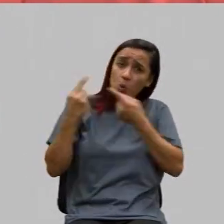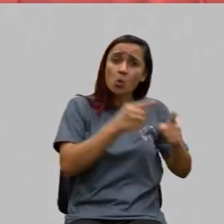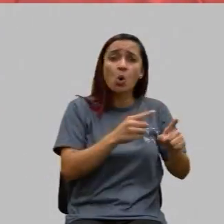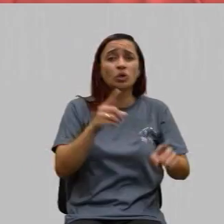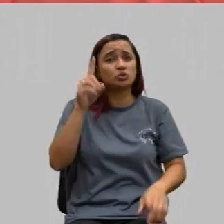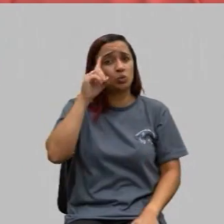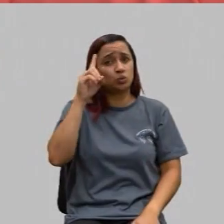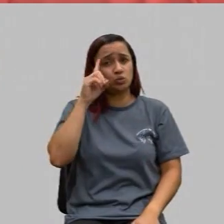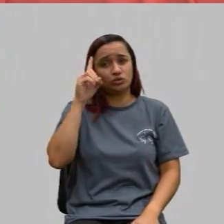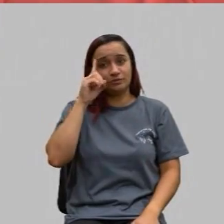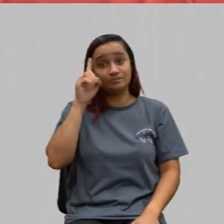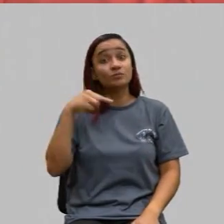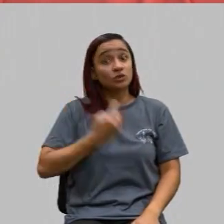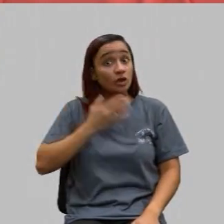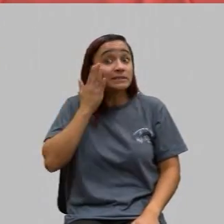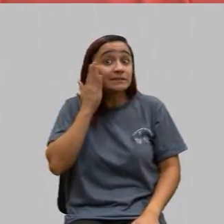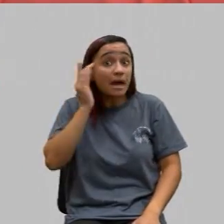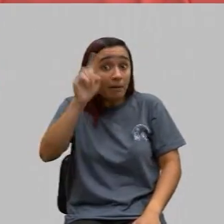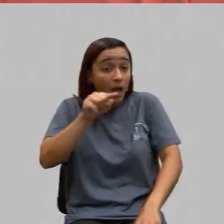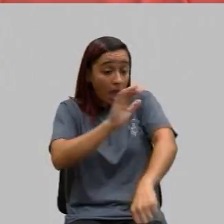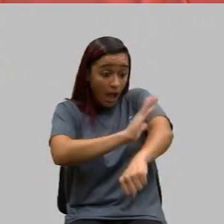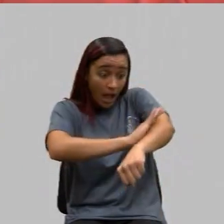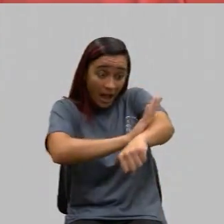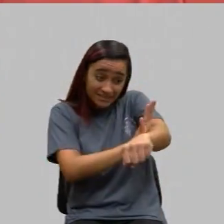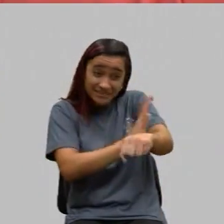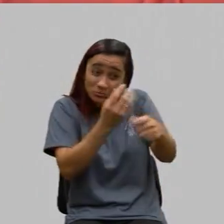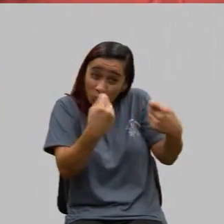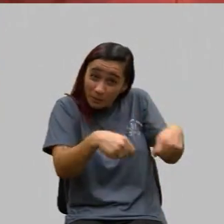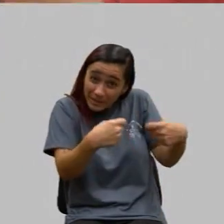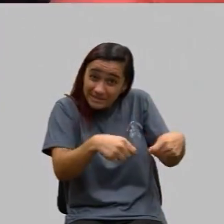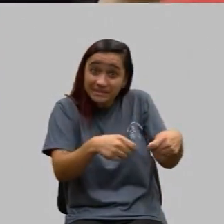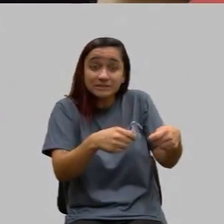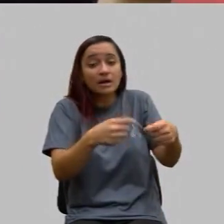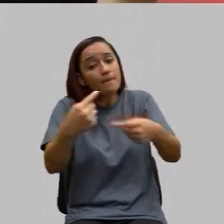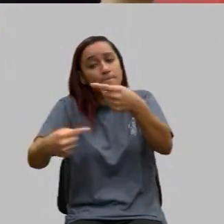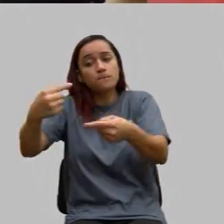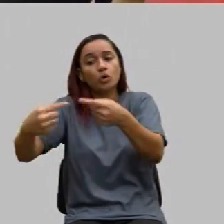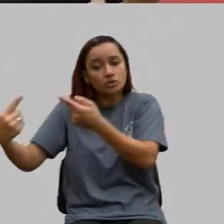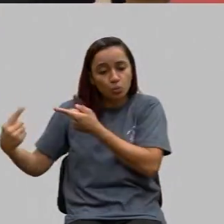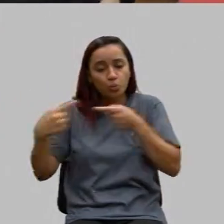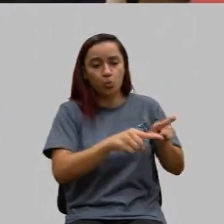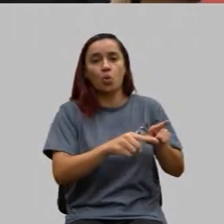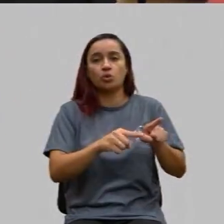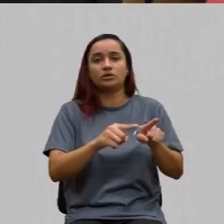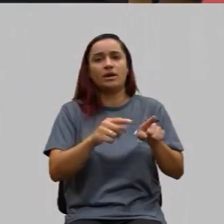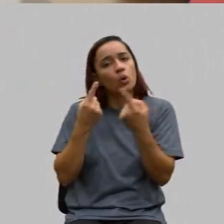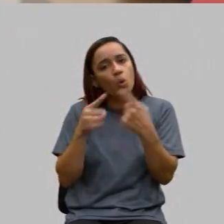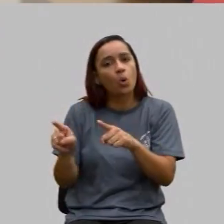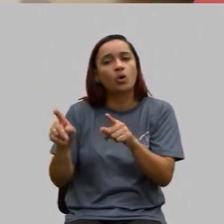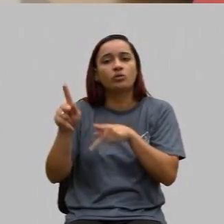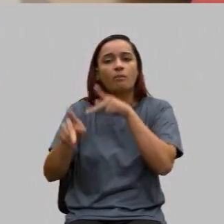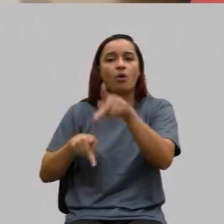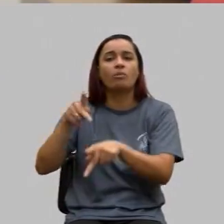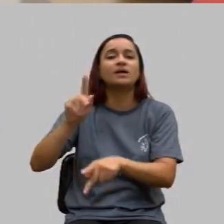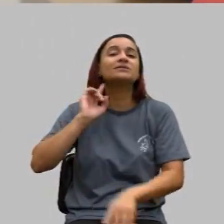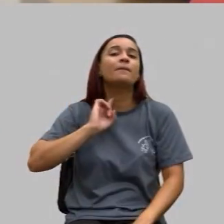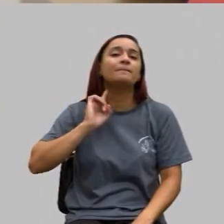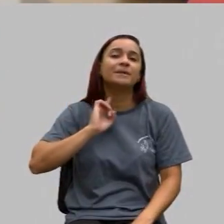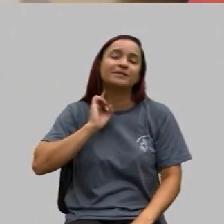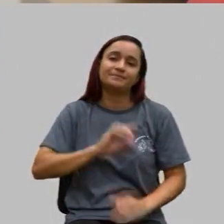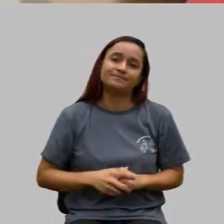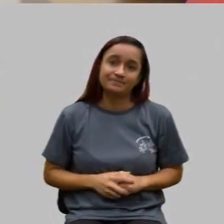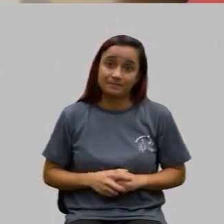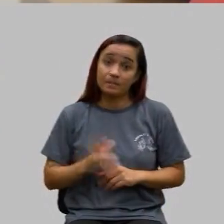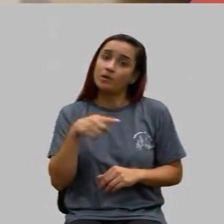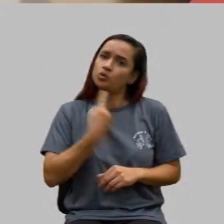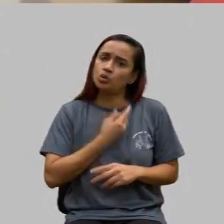existe que nós precisamos de políticas de igualdade racial. E isso tem que ficar muito compreensível. O caráter estrutural do